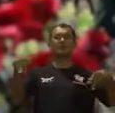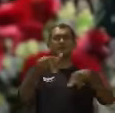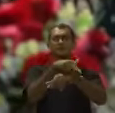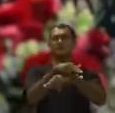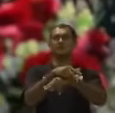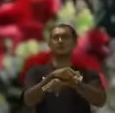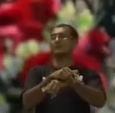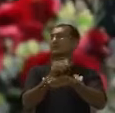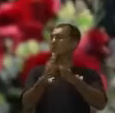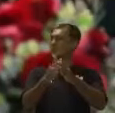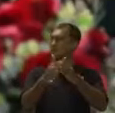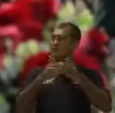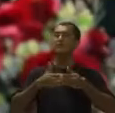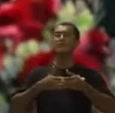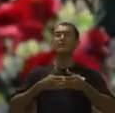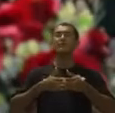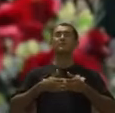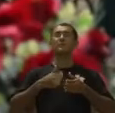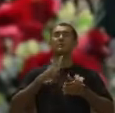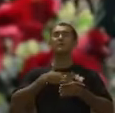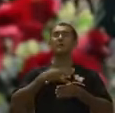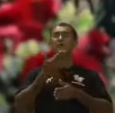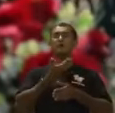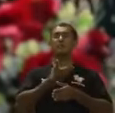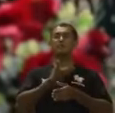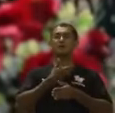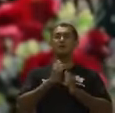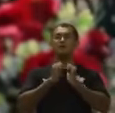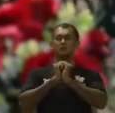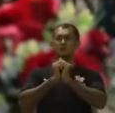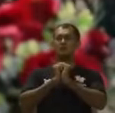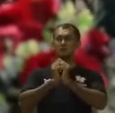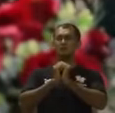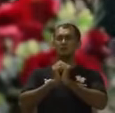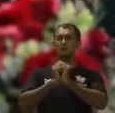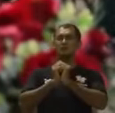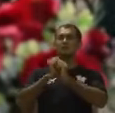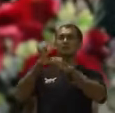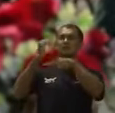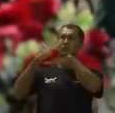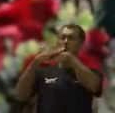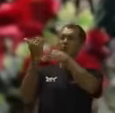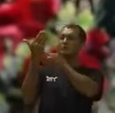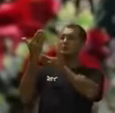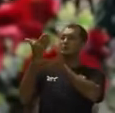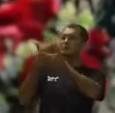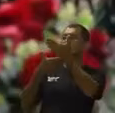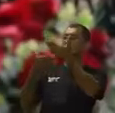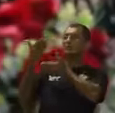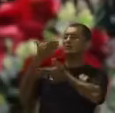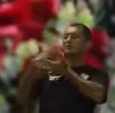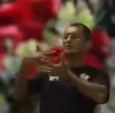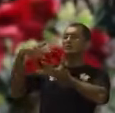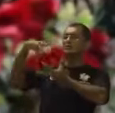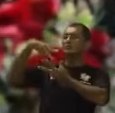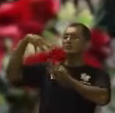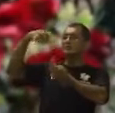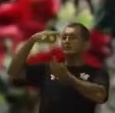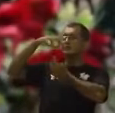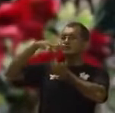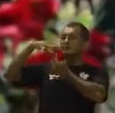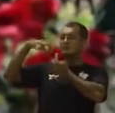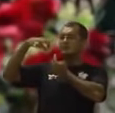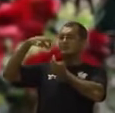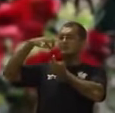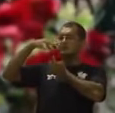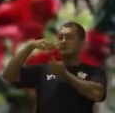amigo, meu companheiro, bendito Consolador Divino, Espírito Santo,